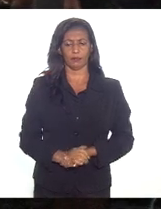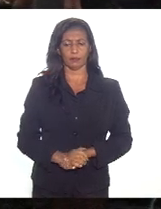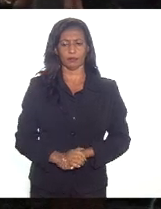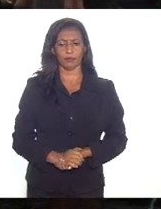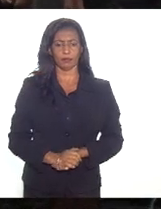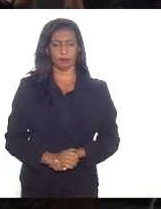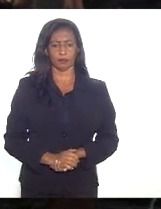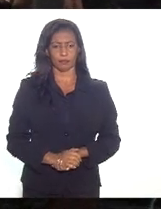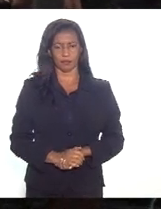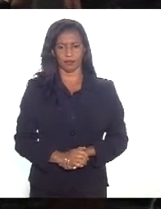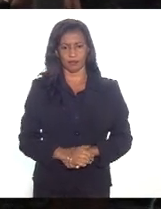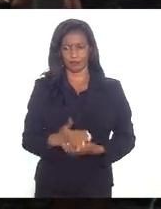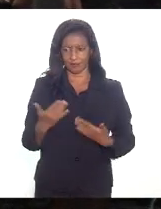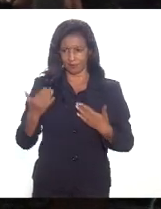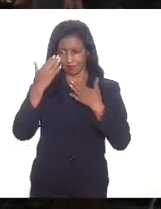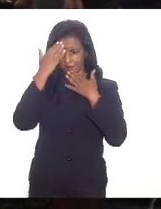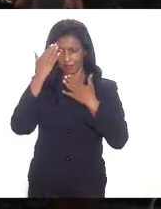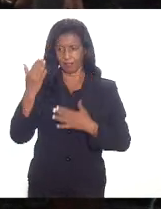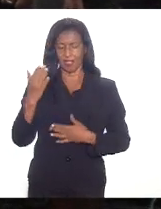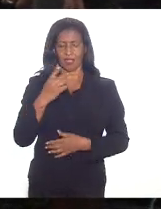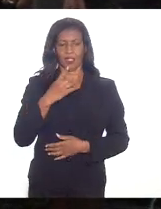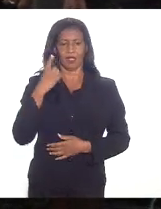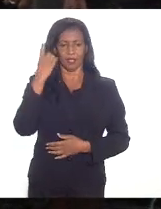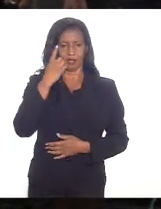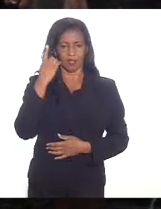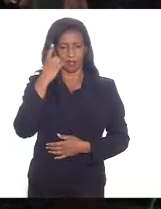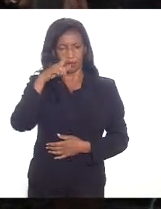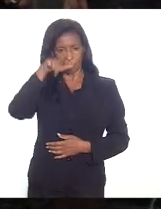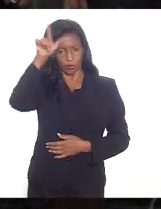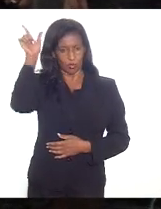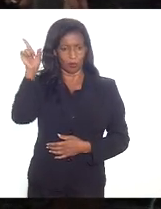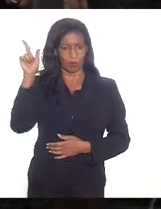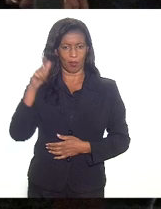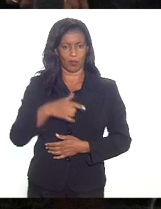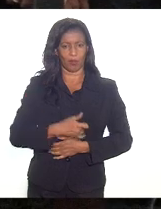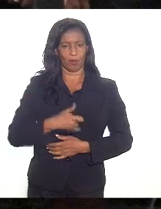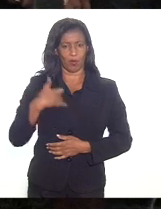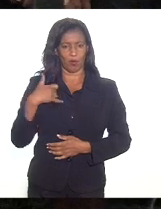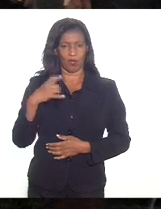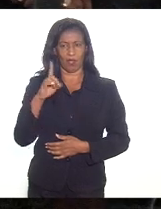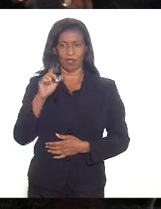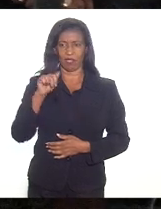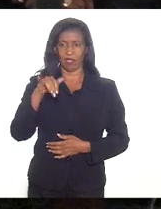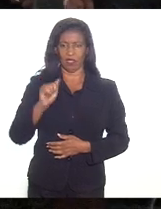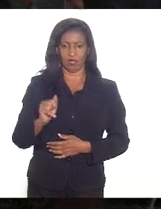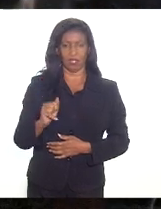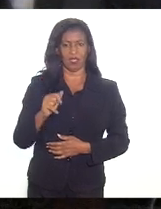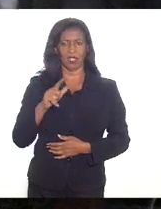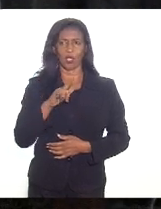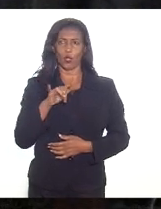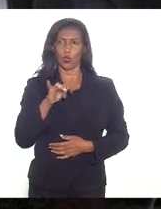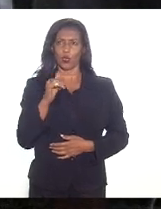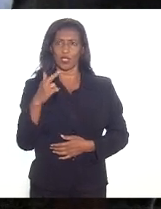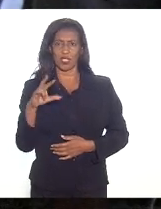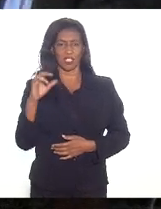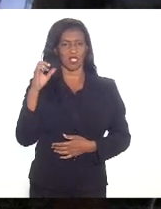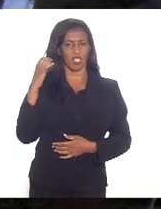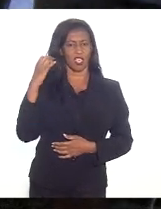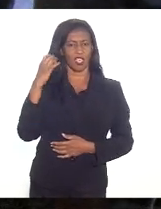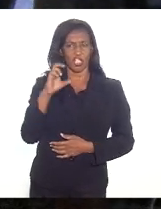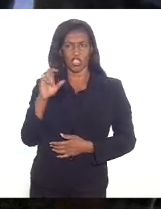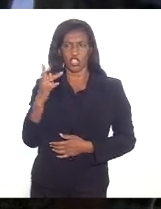Agradecer a presença do deputado Luiz Paulo, se faz presente no plenário, para nós é uma honra, deputada Dani, deputada Lucinha, Chico, deputada